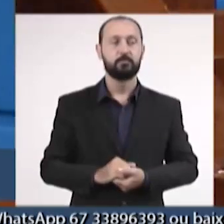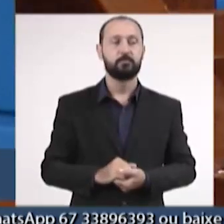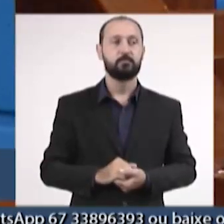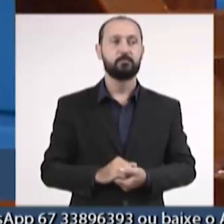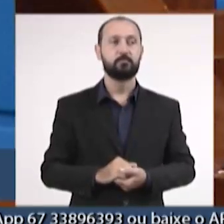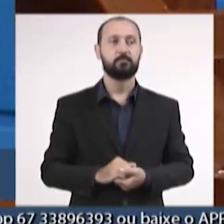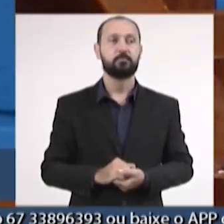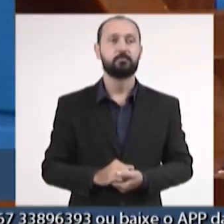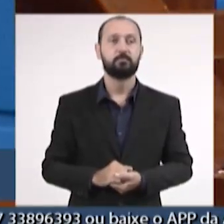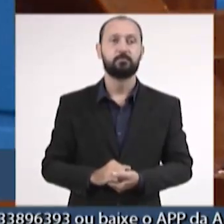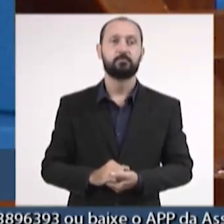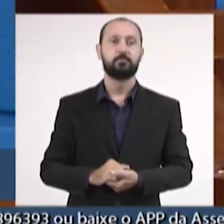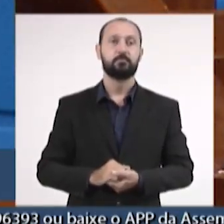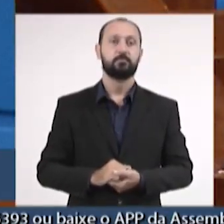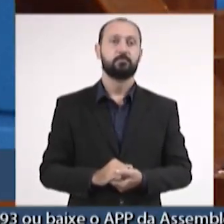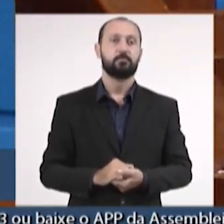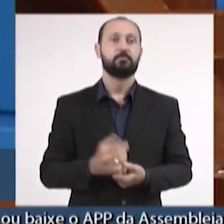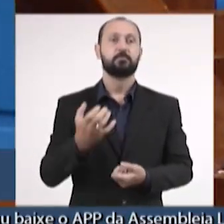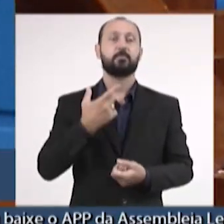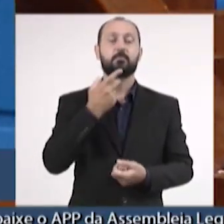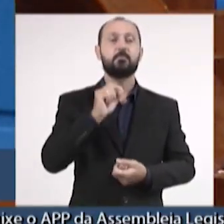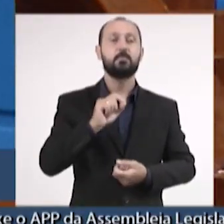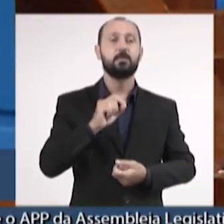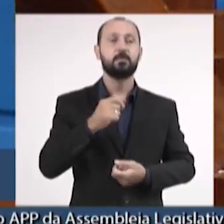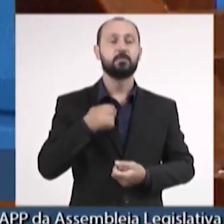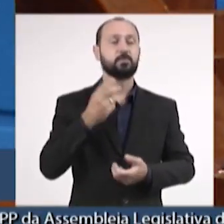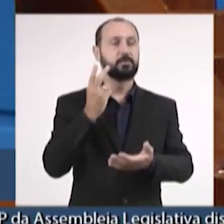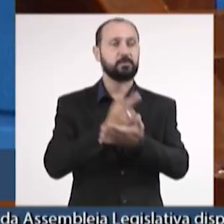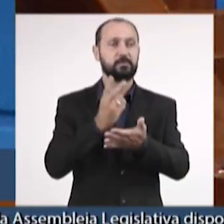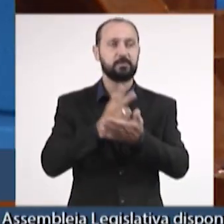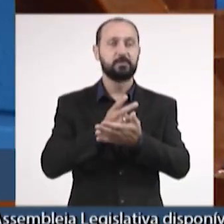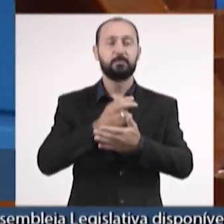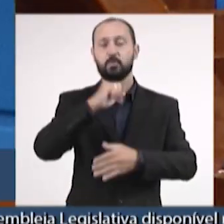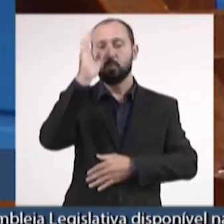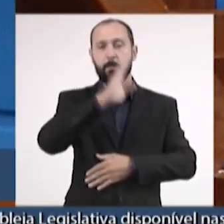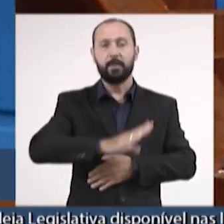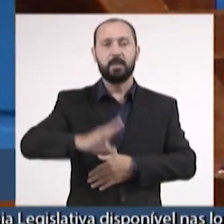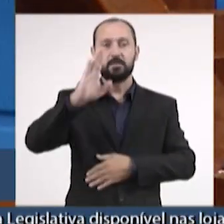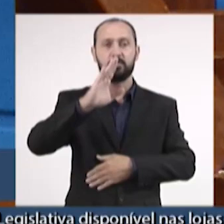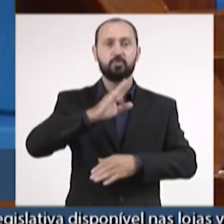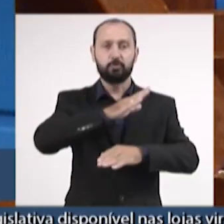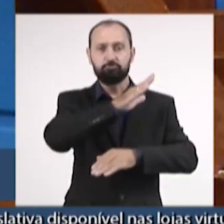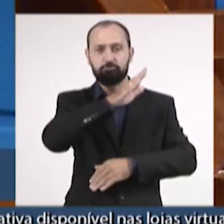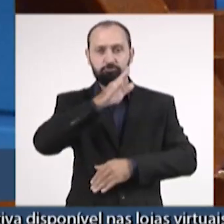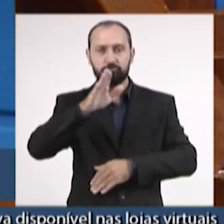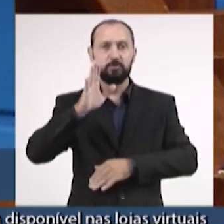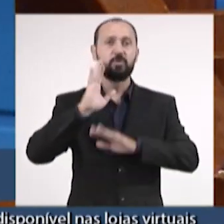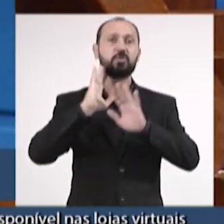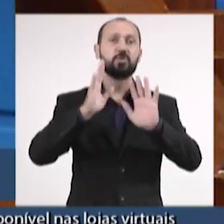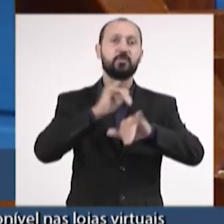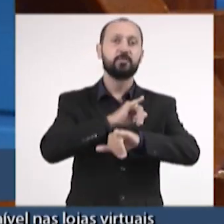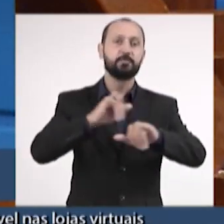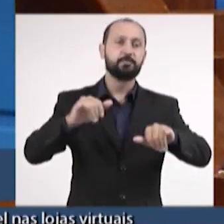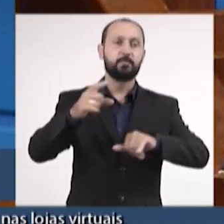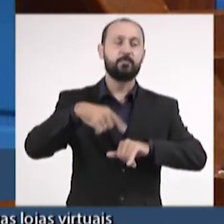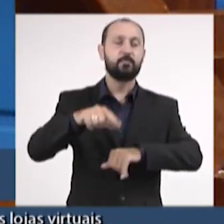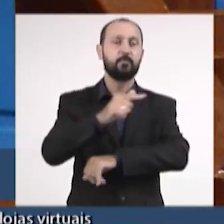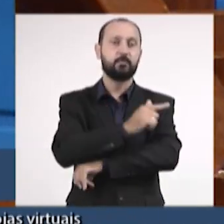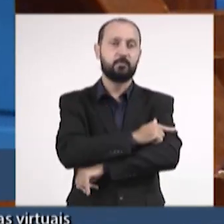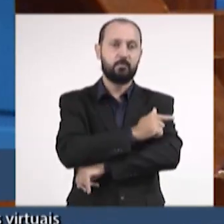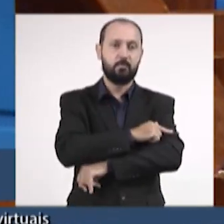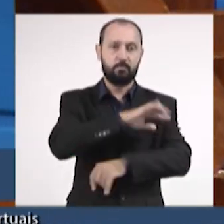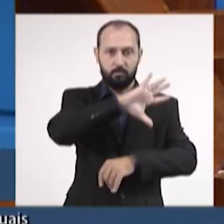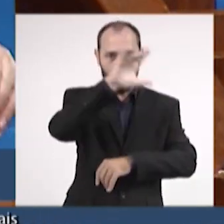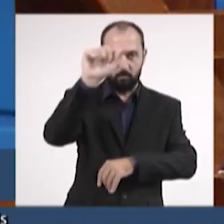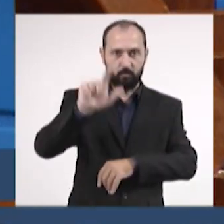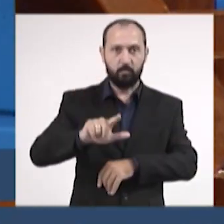Eu queria dizer aqui que uma das coisas que eu tenho falado a nível nacional, e eu já disse para todos os gestores de Mato